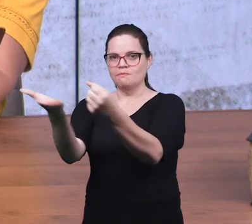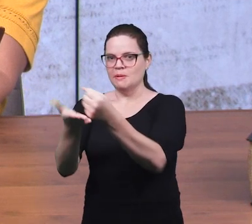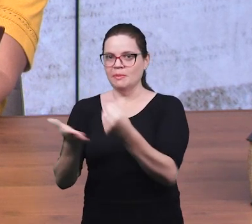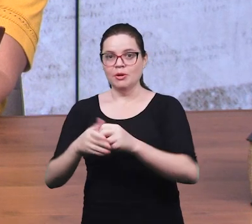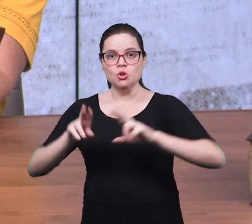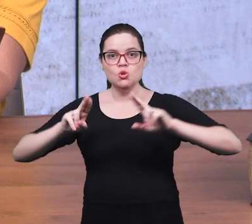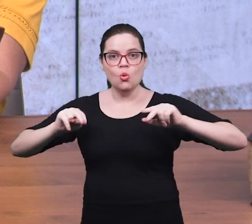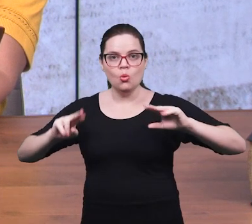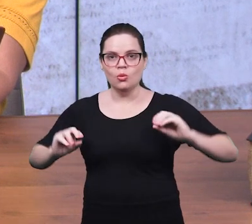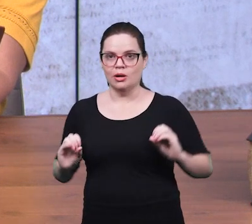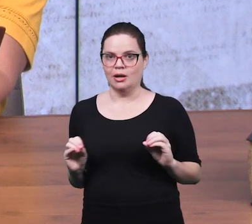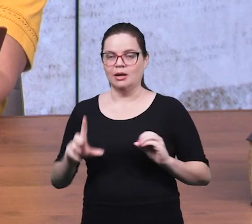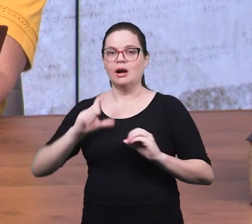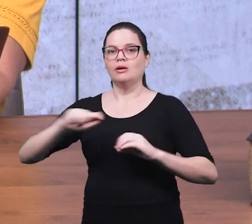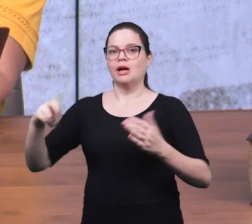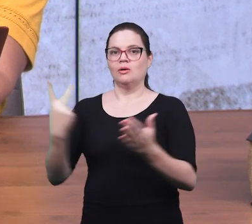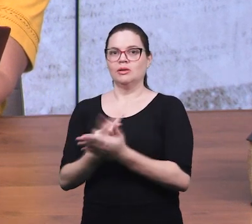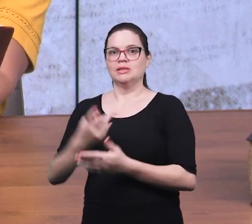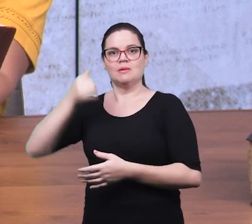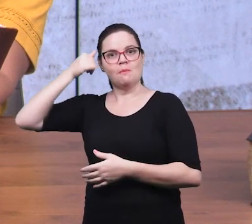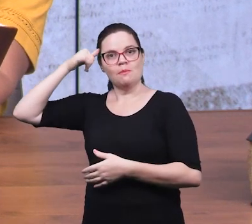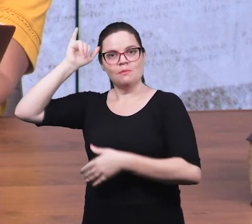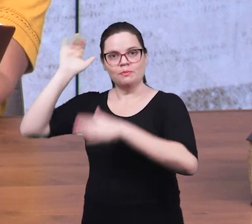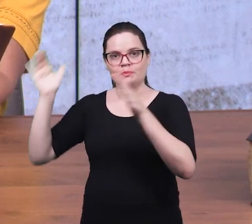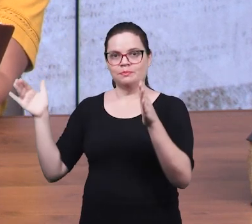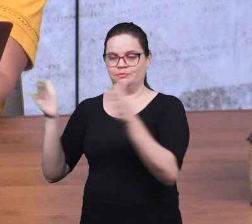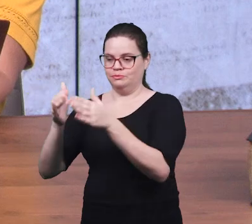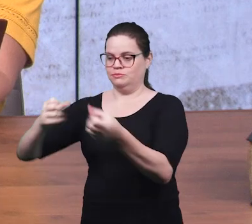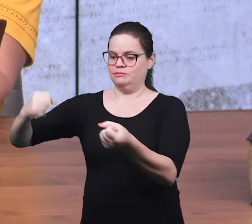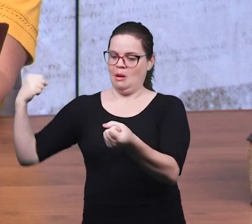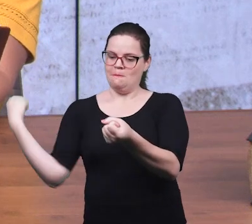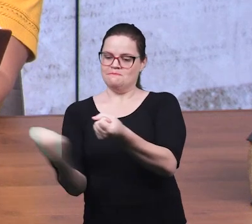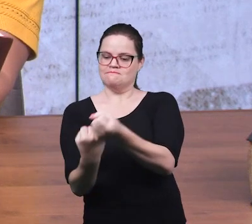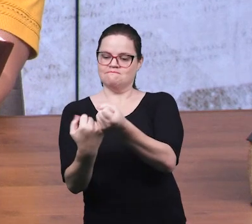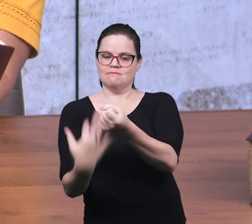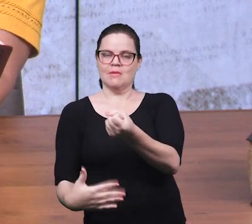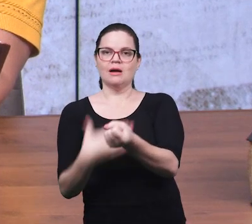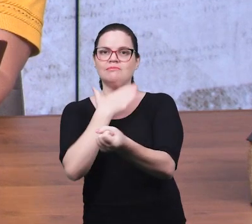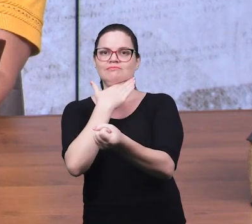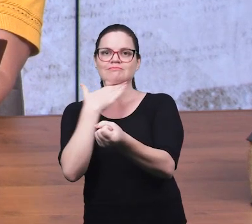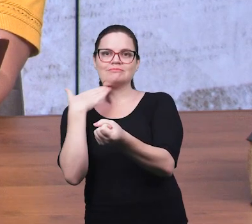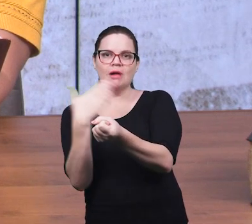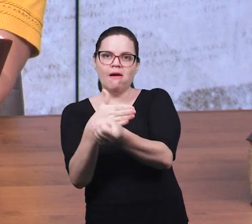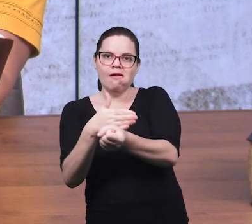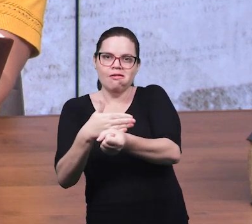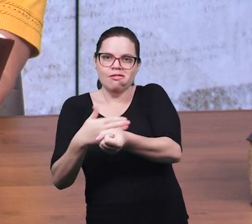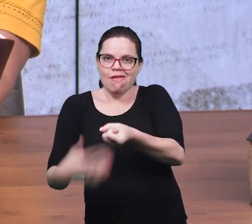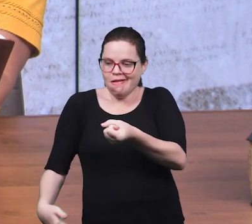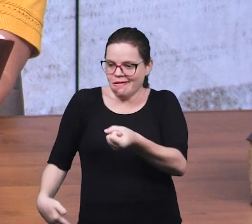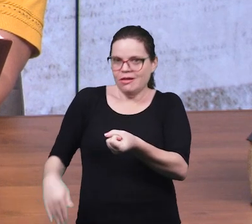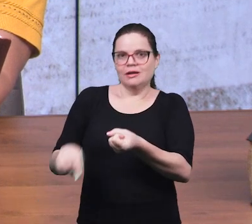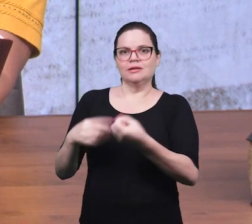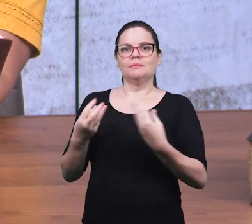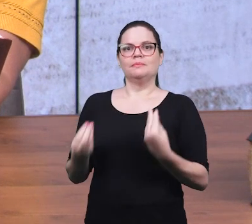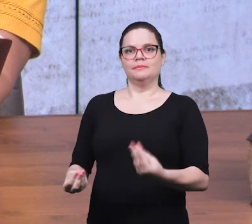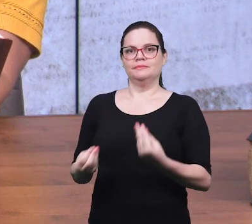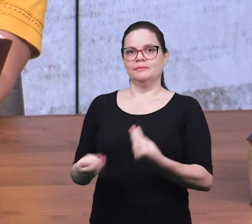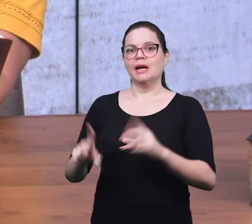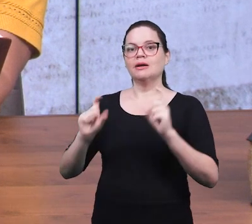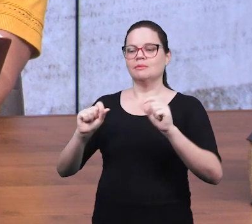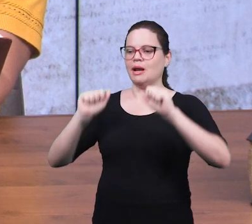os sacerdotes, filhos de Levi, pois o Senhor teu Deus os escolheu para o servirem e